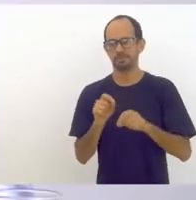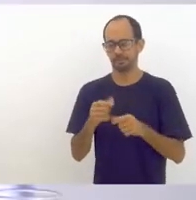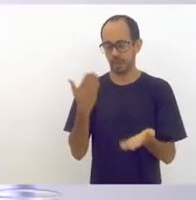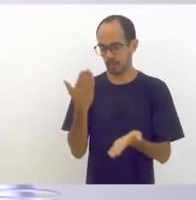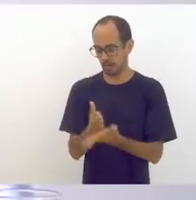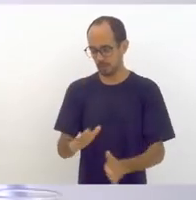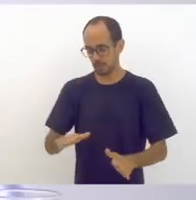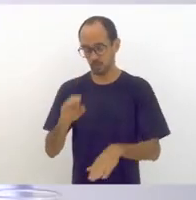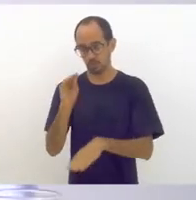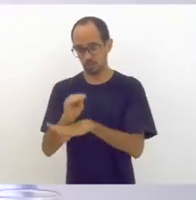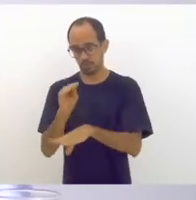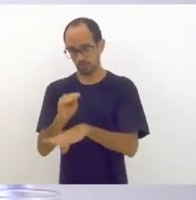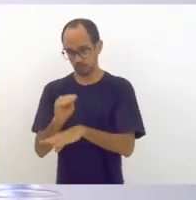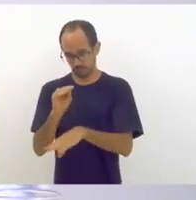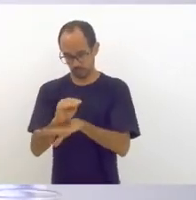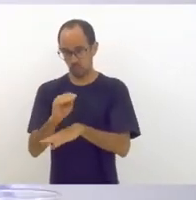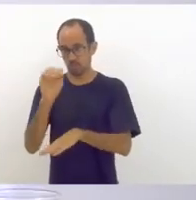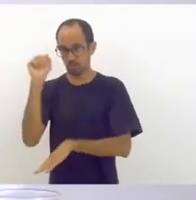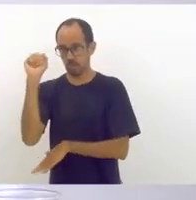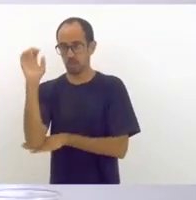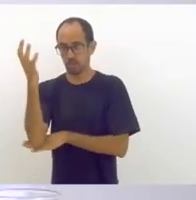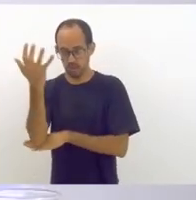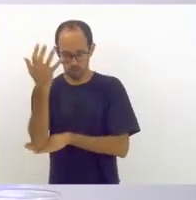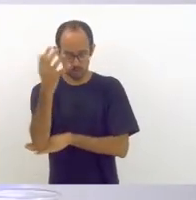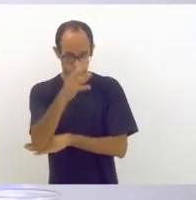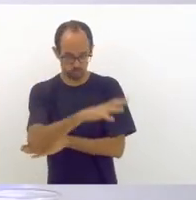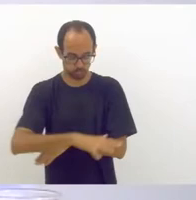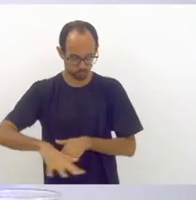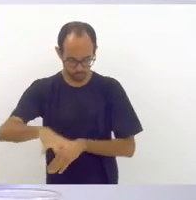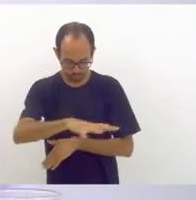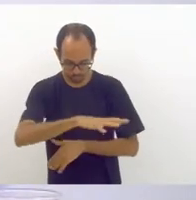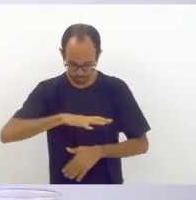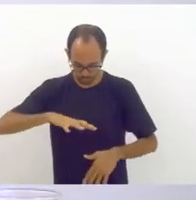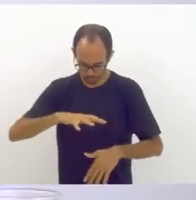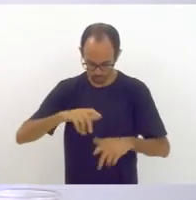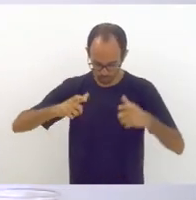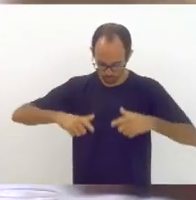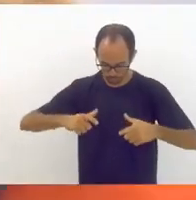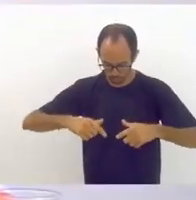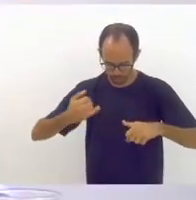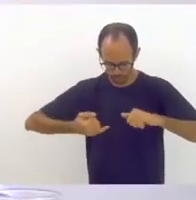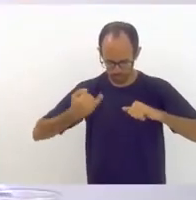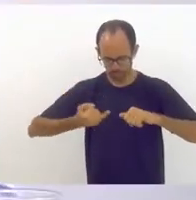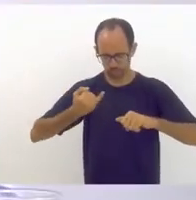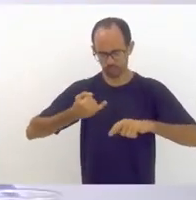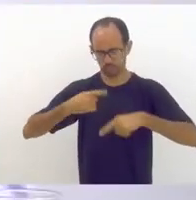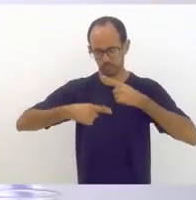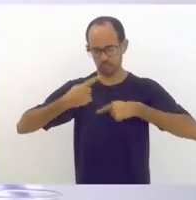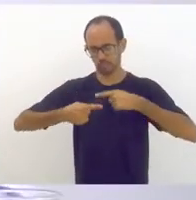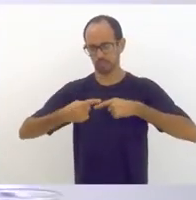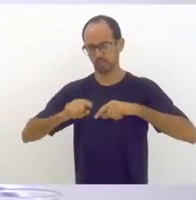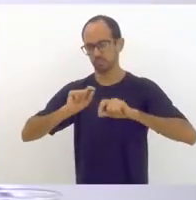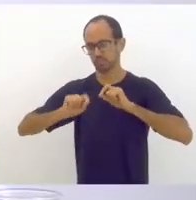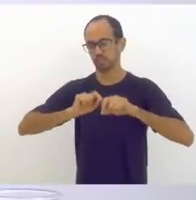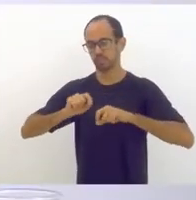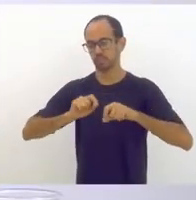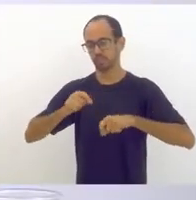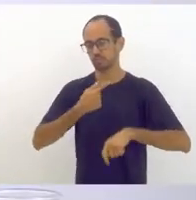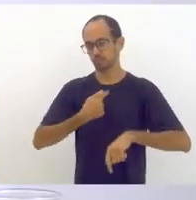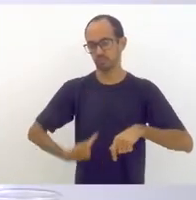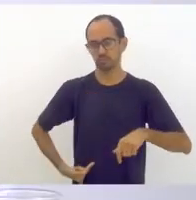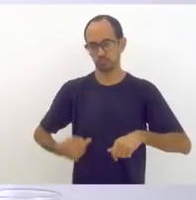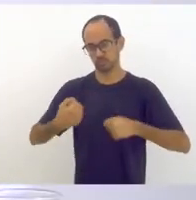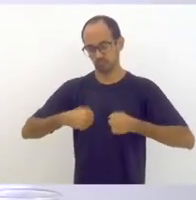proteção ambiental nas áreas marginais, em áreas importantes para garantir o equilíbrio, e depois o governo tem que gastar bilhões